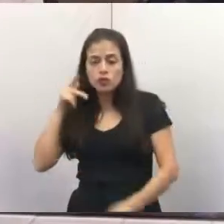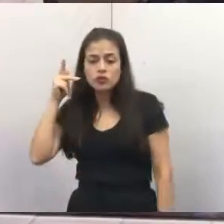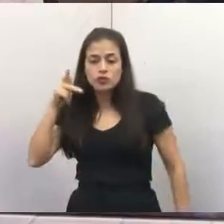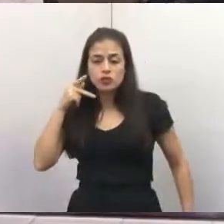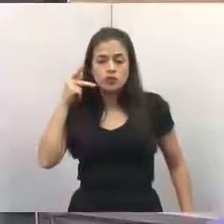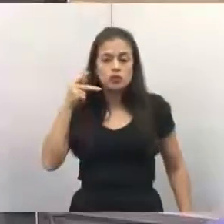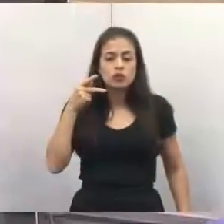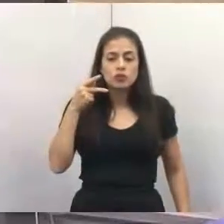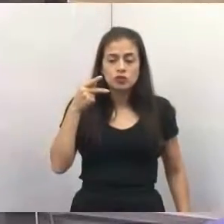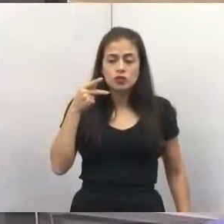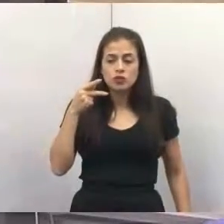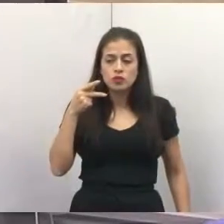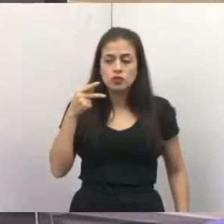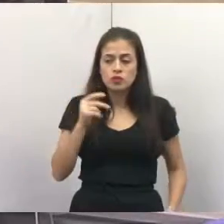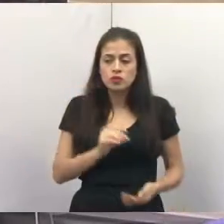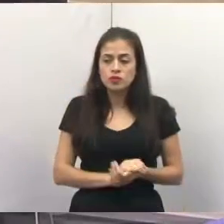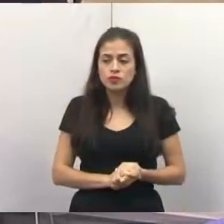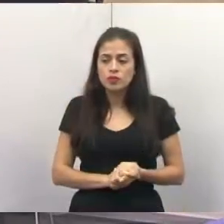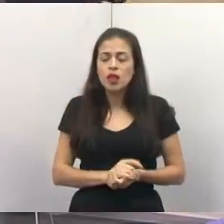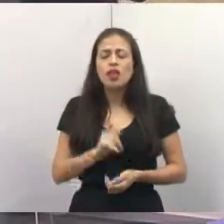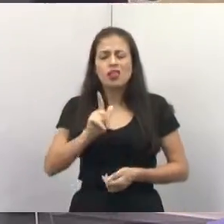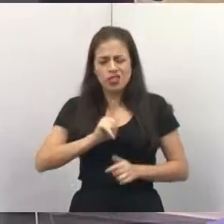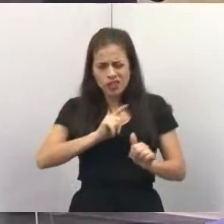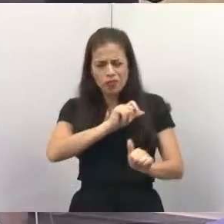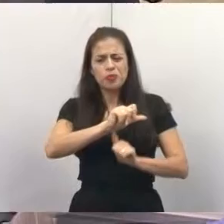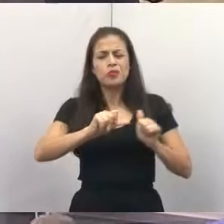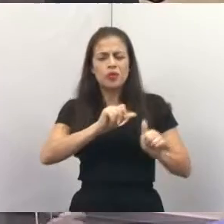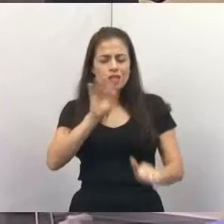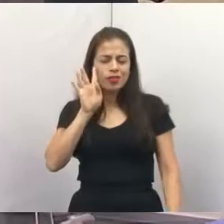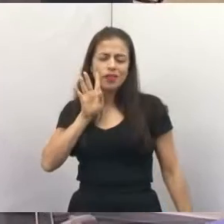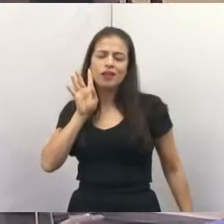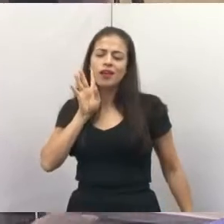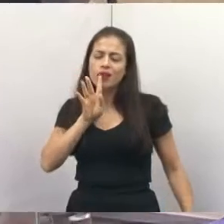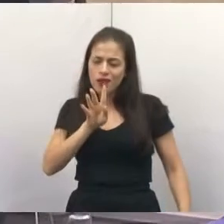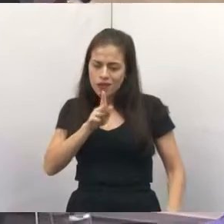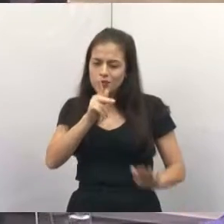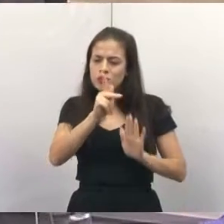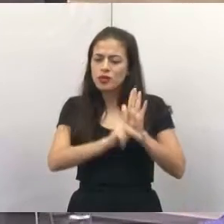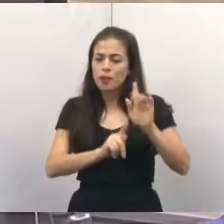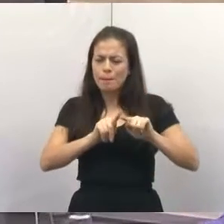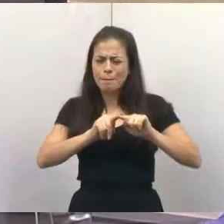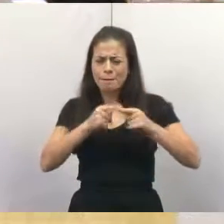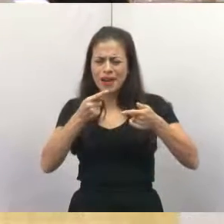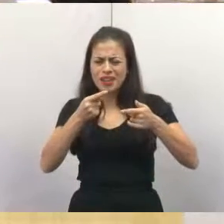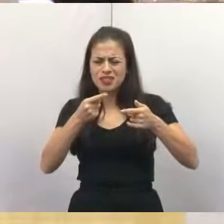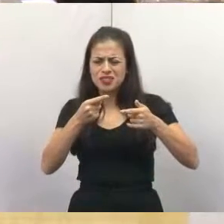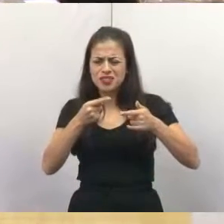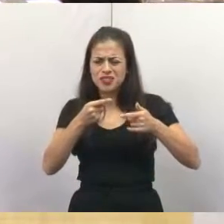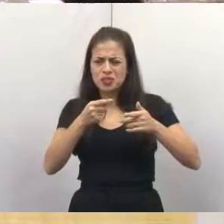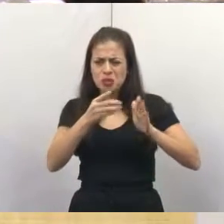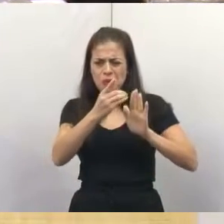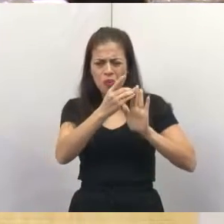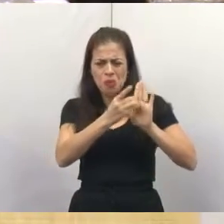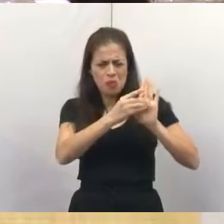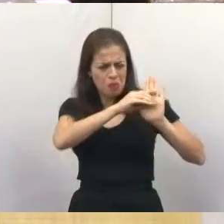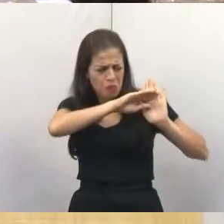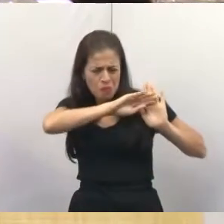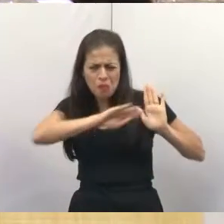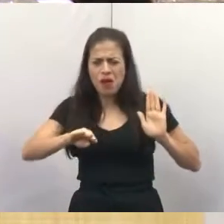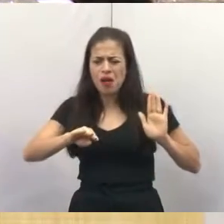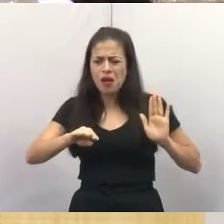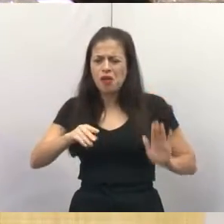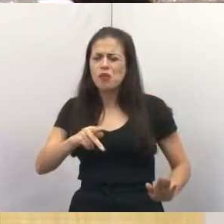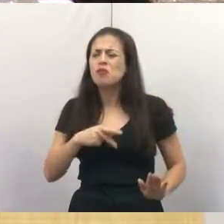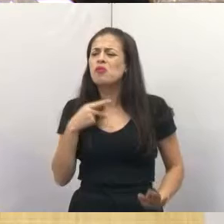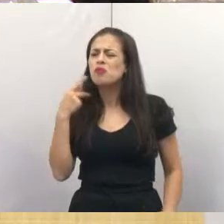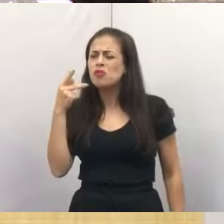vereadores, houve muitas mudanças bacanas no projeto, porém, você tirar o direito do vereador, apenas o